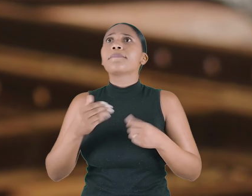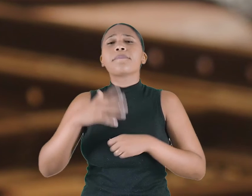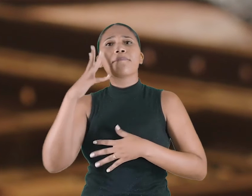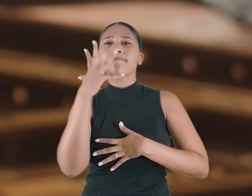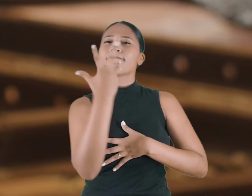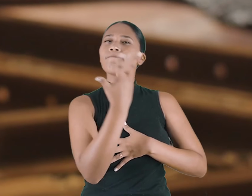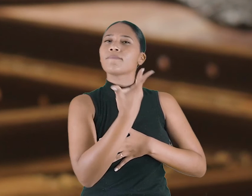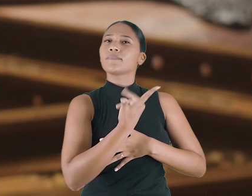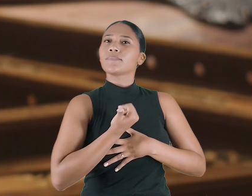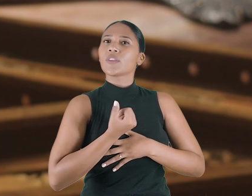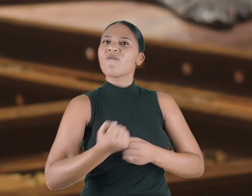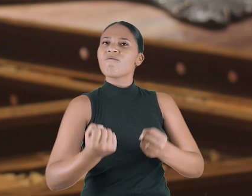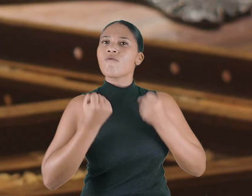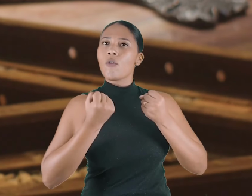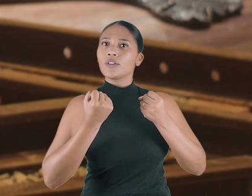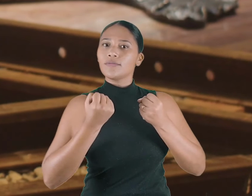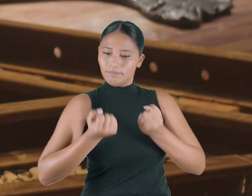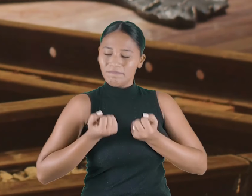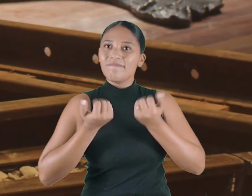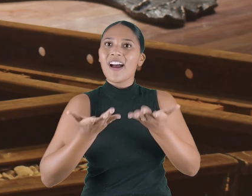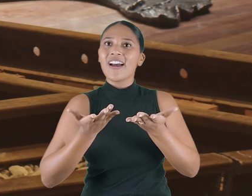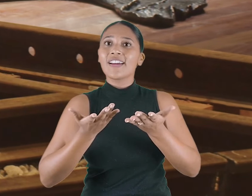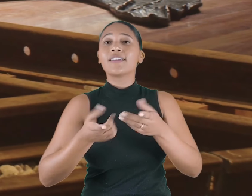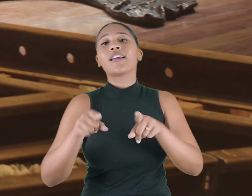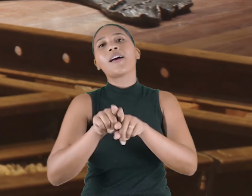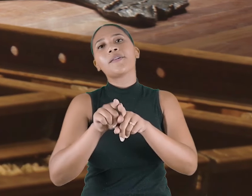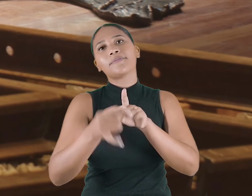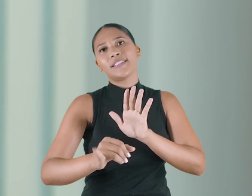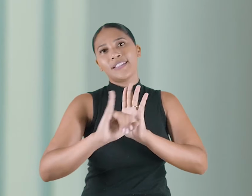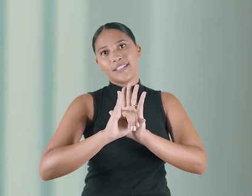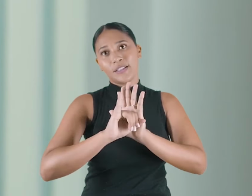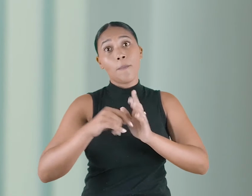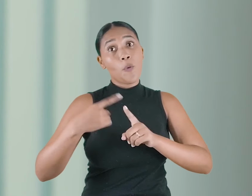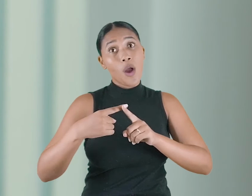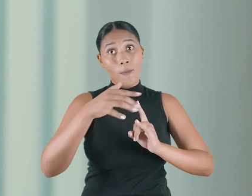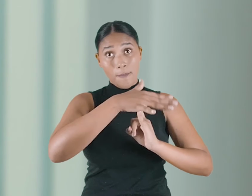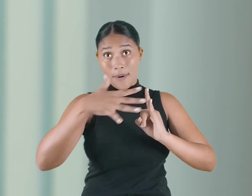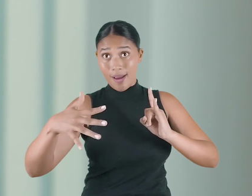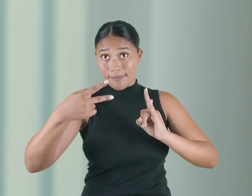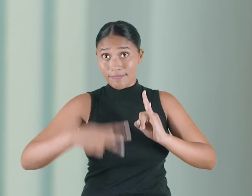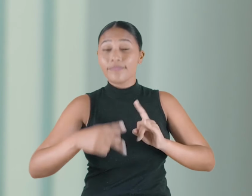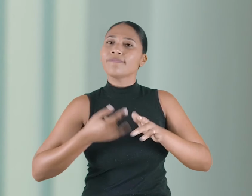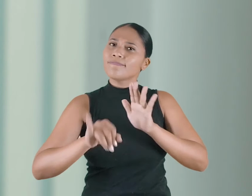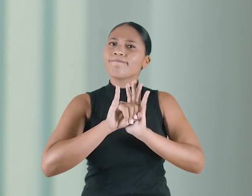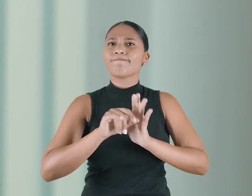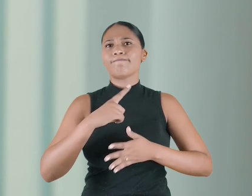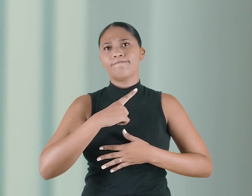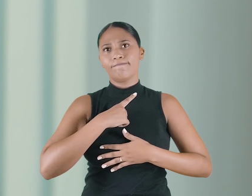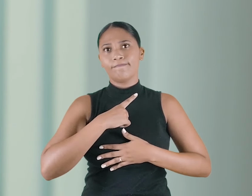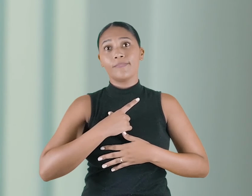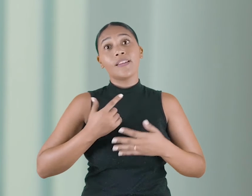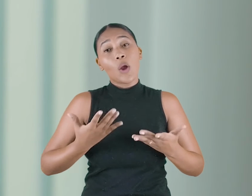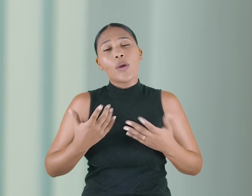mais beleza, com muito mais força e identidade, porque o mar também traz essa